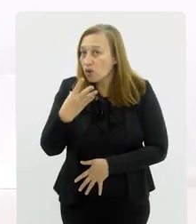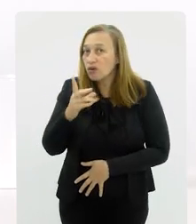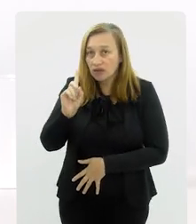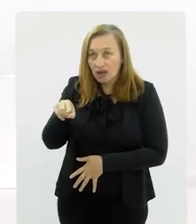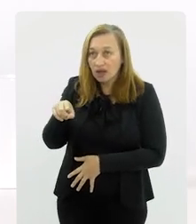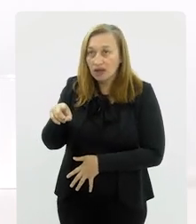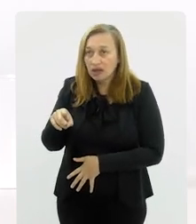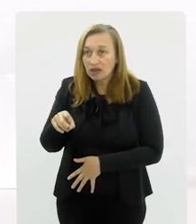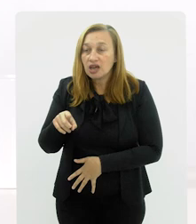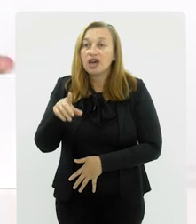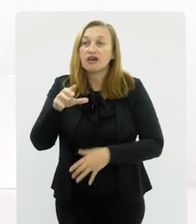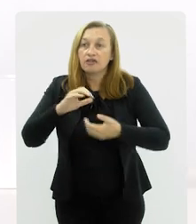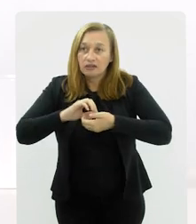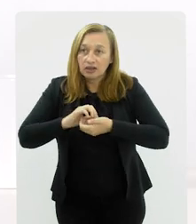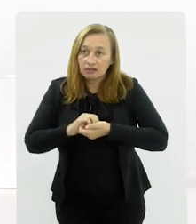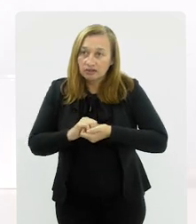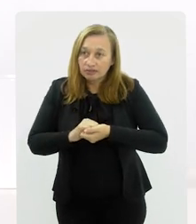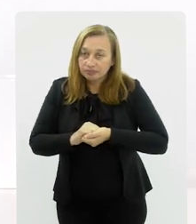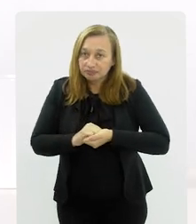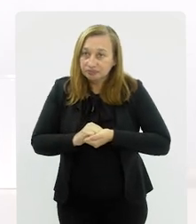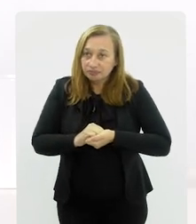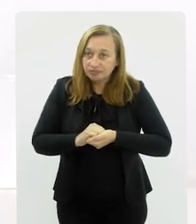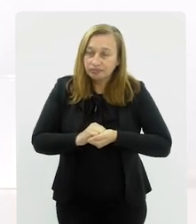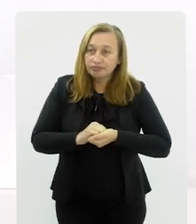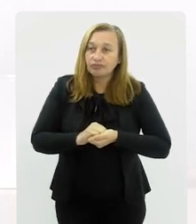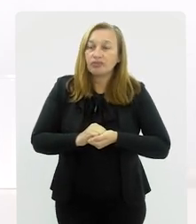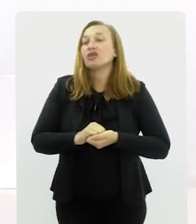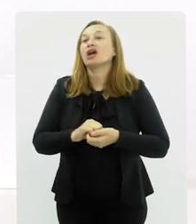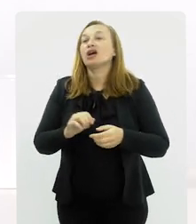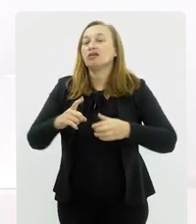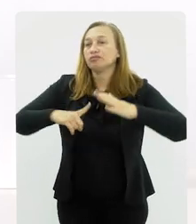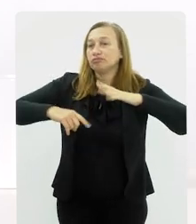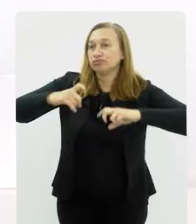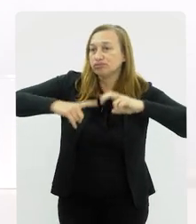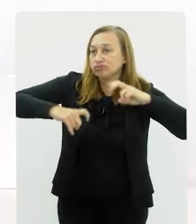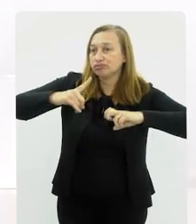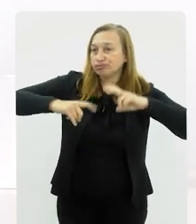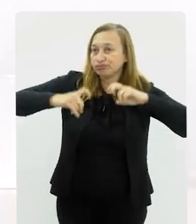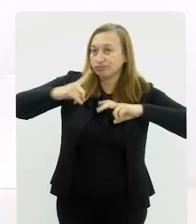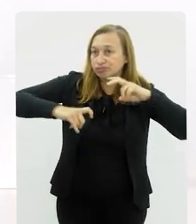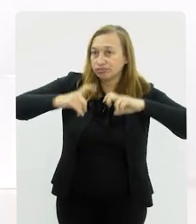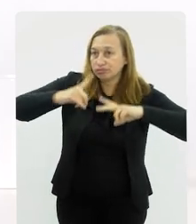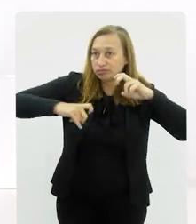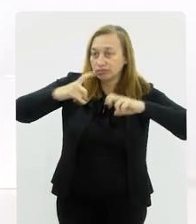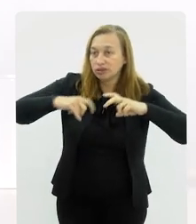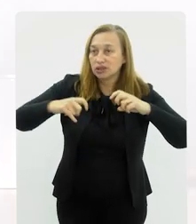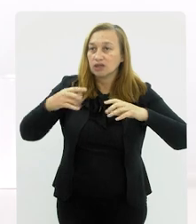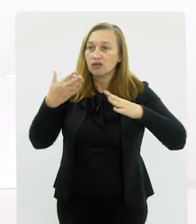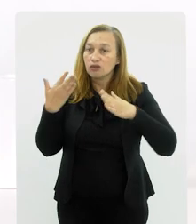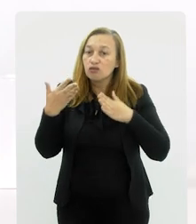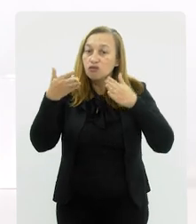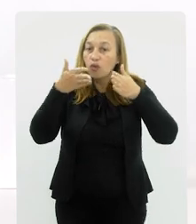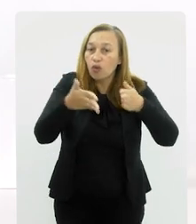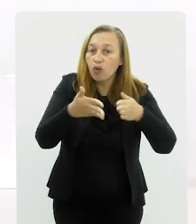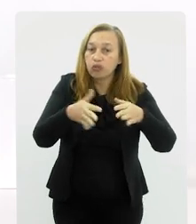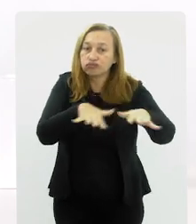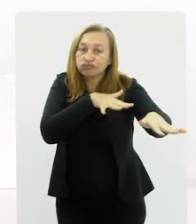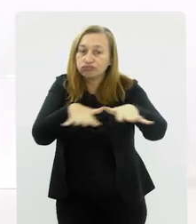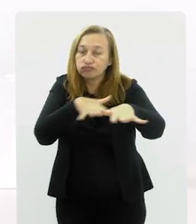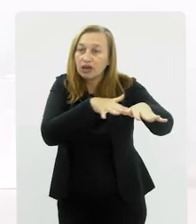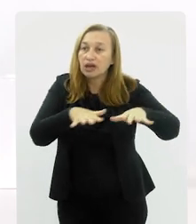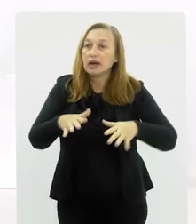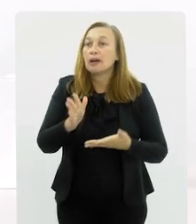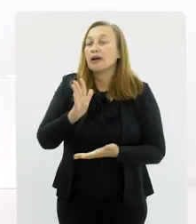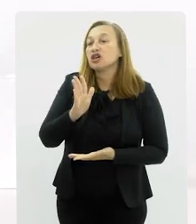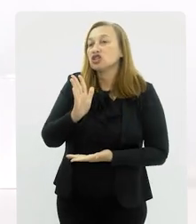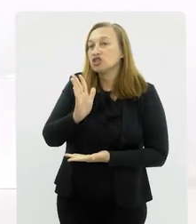dúvida. A Viradouro e a Grande Rio foram duas que conseguiram fazer de uma forma que deu grande visibilidade para o seu desfile. Já